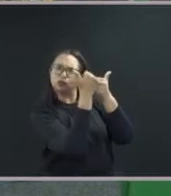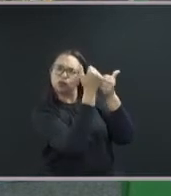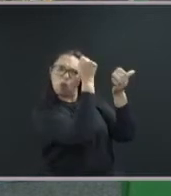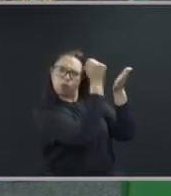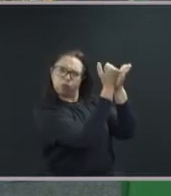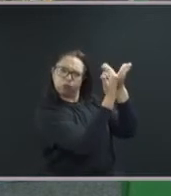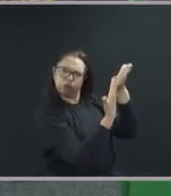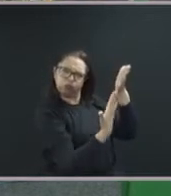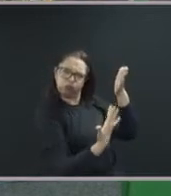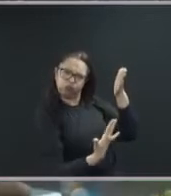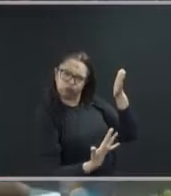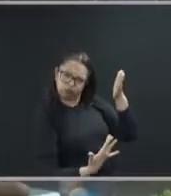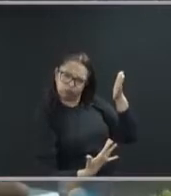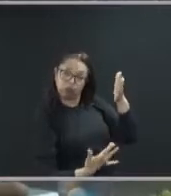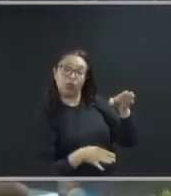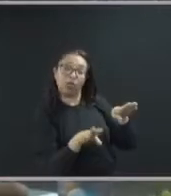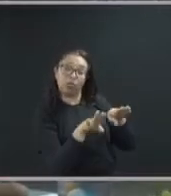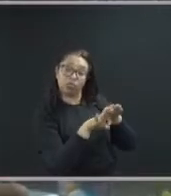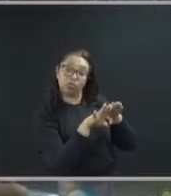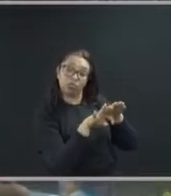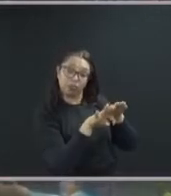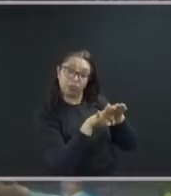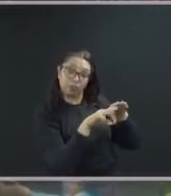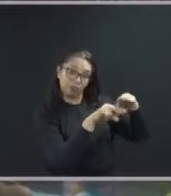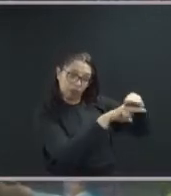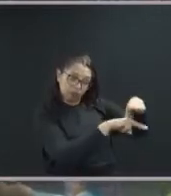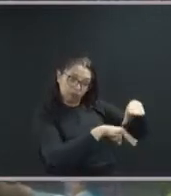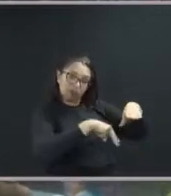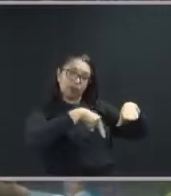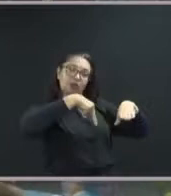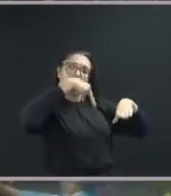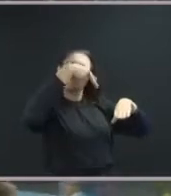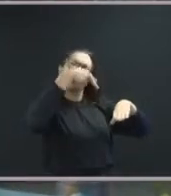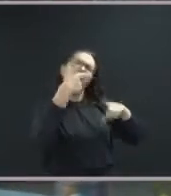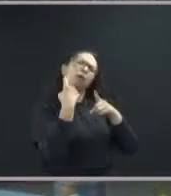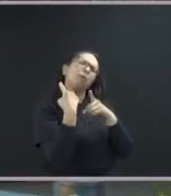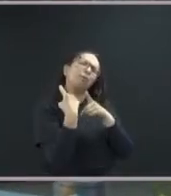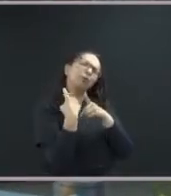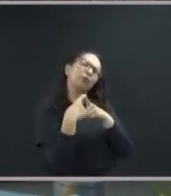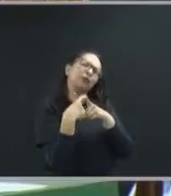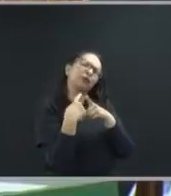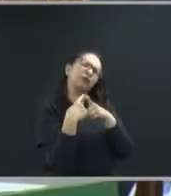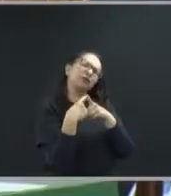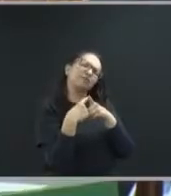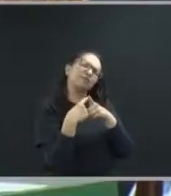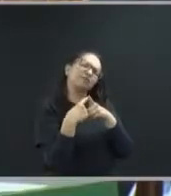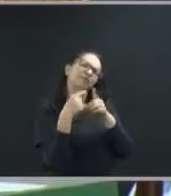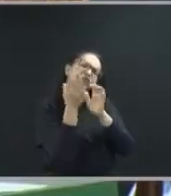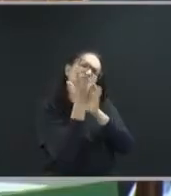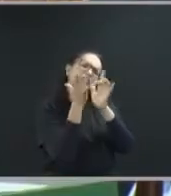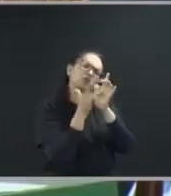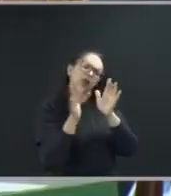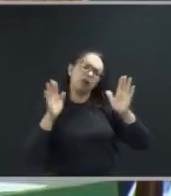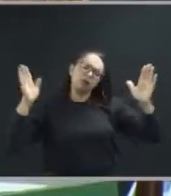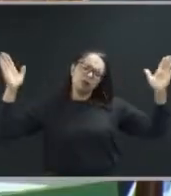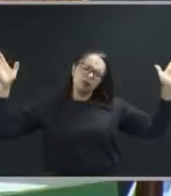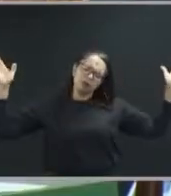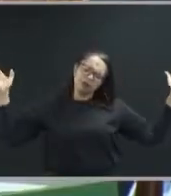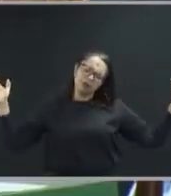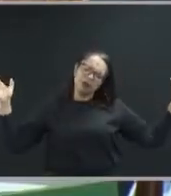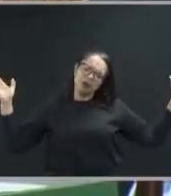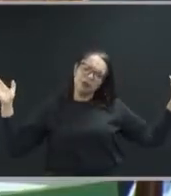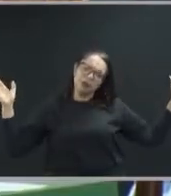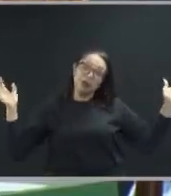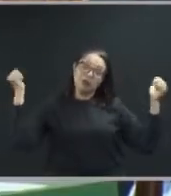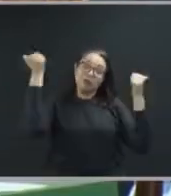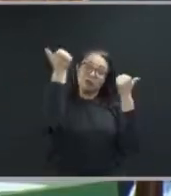sacrifício que Jesus, aquela dor que ele suportou no Calvário foi por causa do meu e do teu pecado, mas você ainda não tomou a decisão